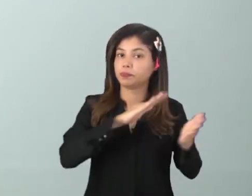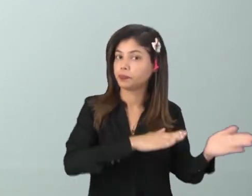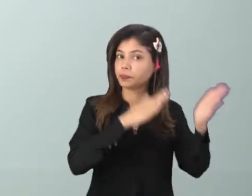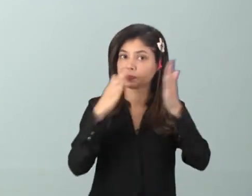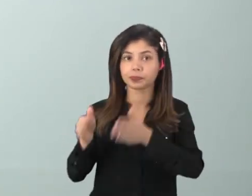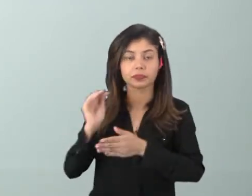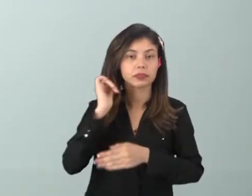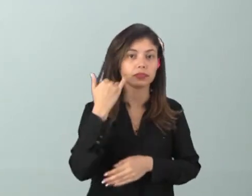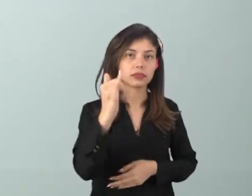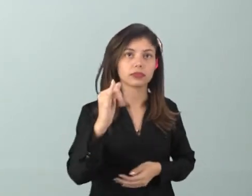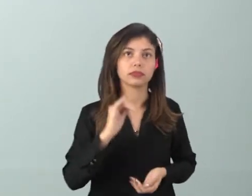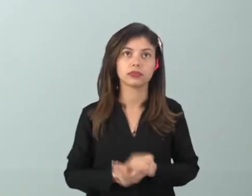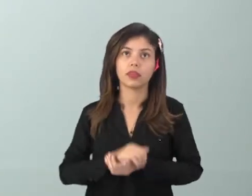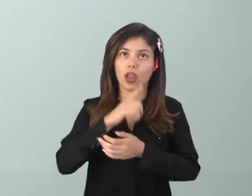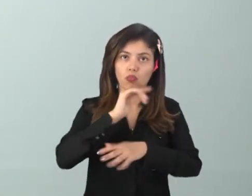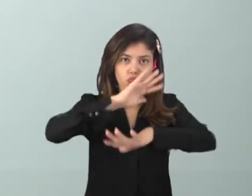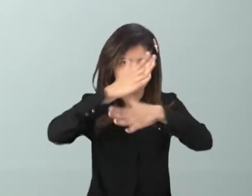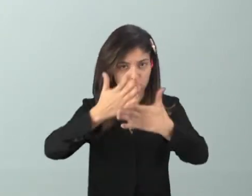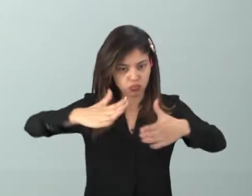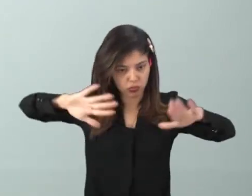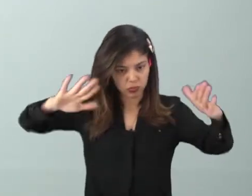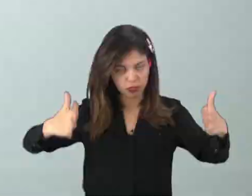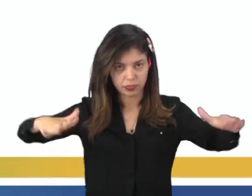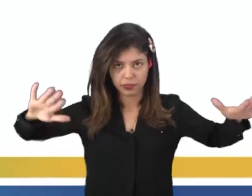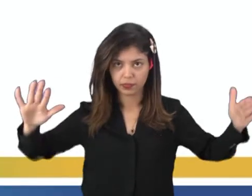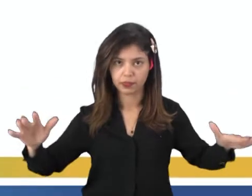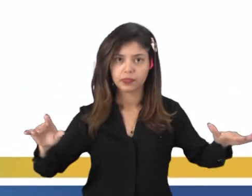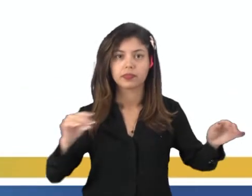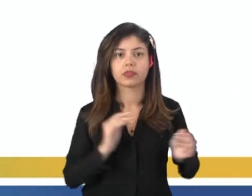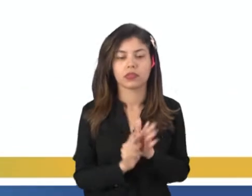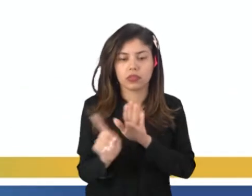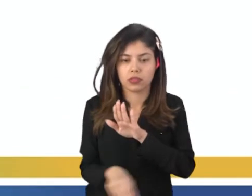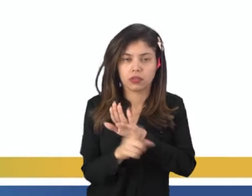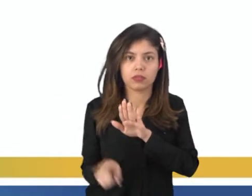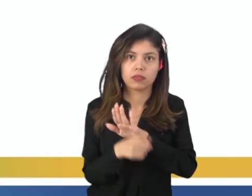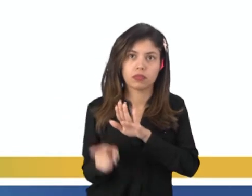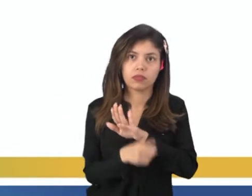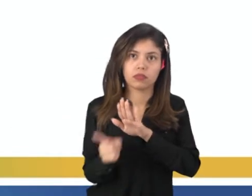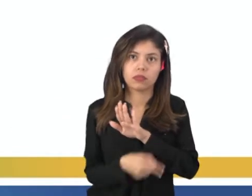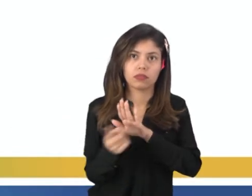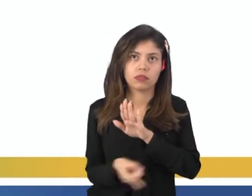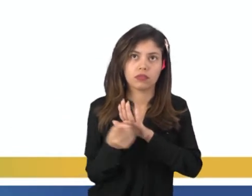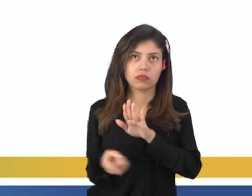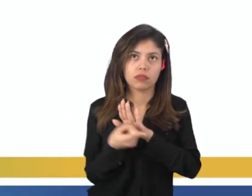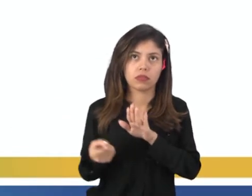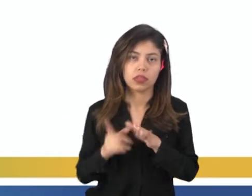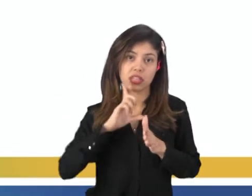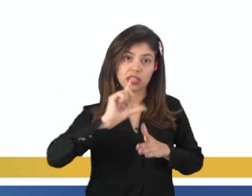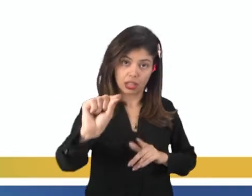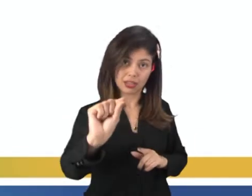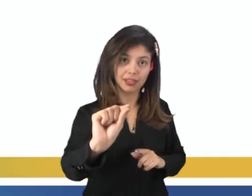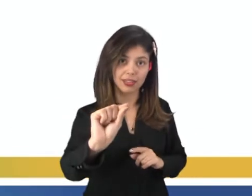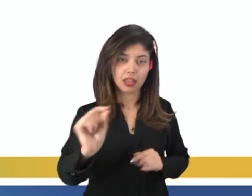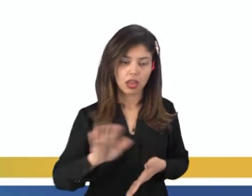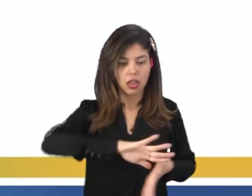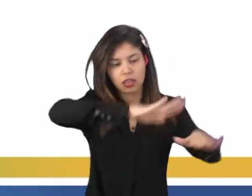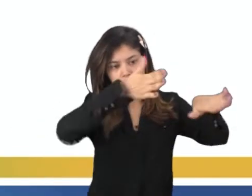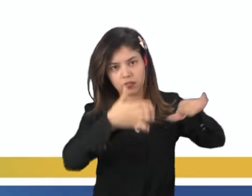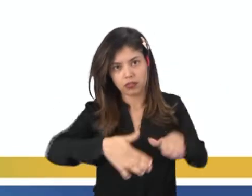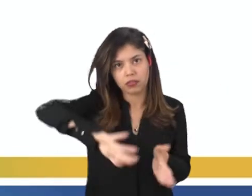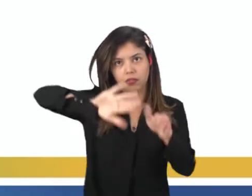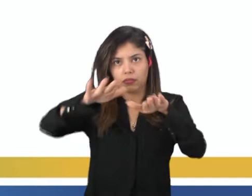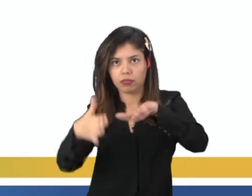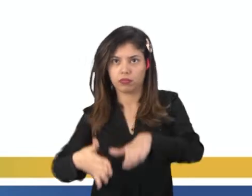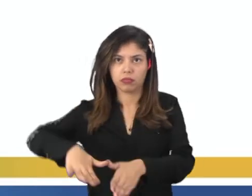Passando para a energia das marés. A energia das marés, né, como o próprio nome diz, ela aproveita essa entrada e saída das ondas da faixa